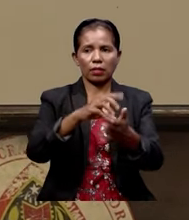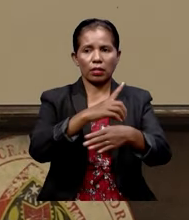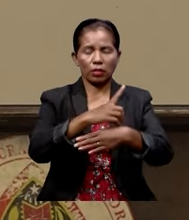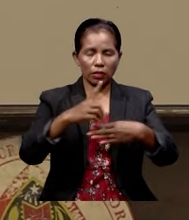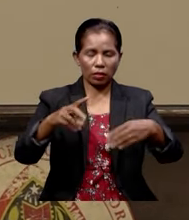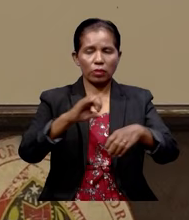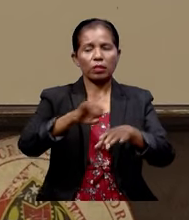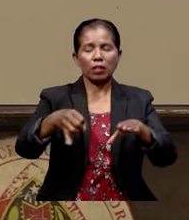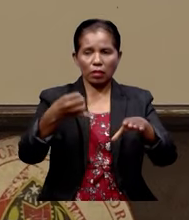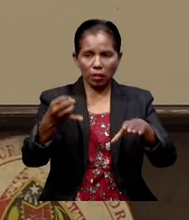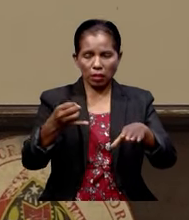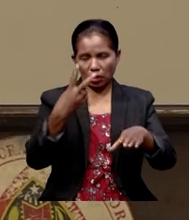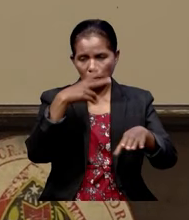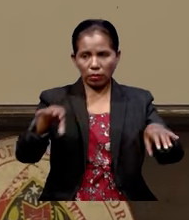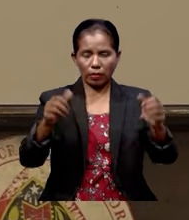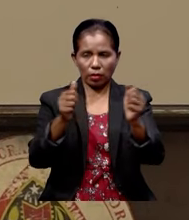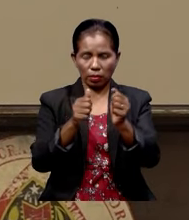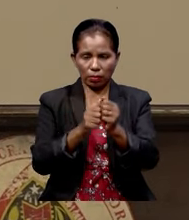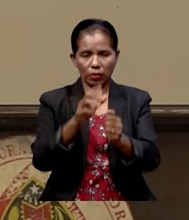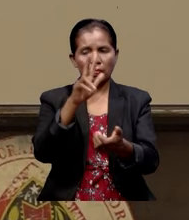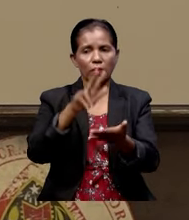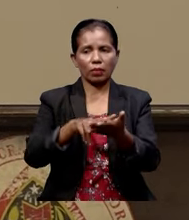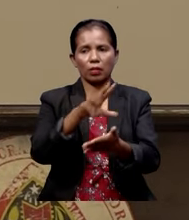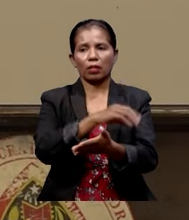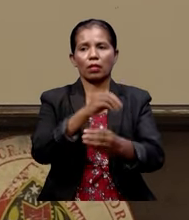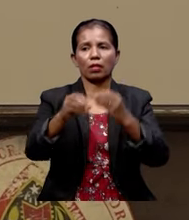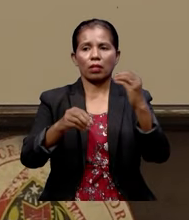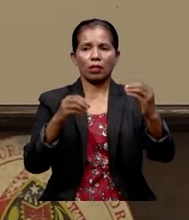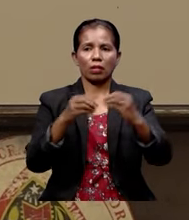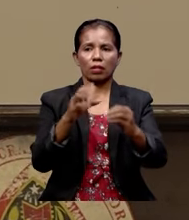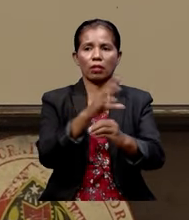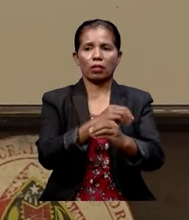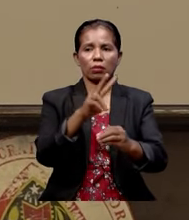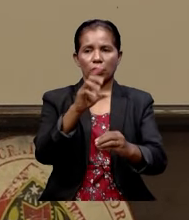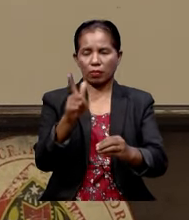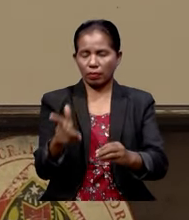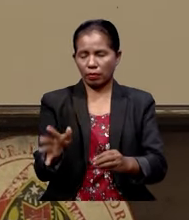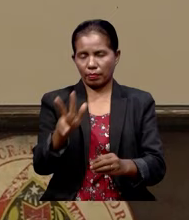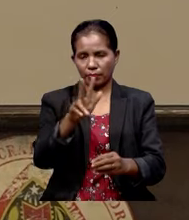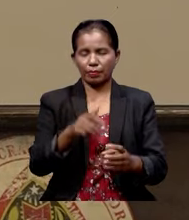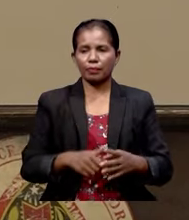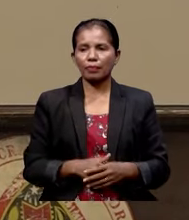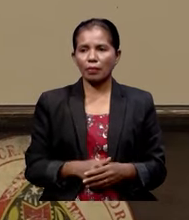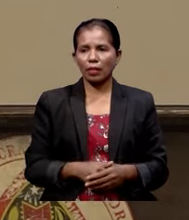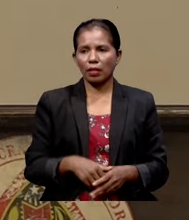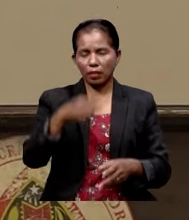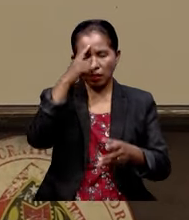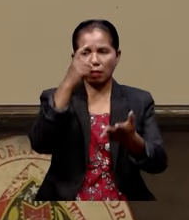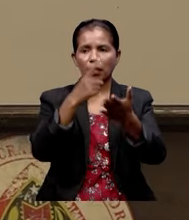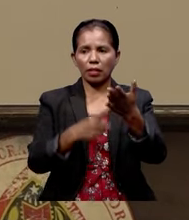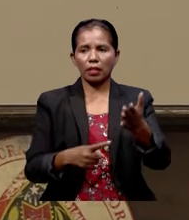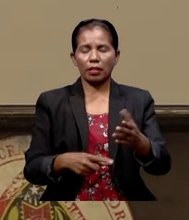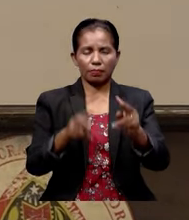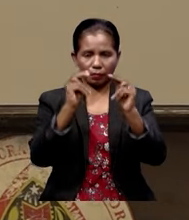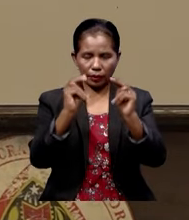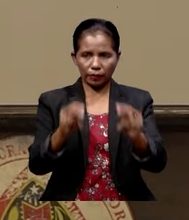Tesouro a decorrer no processo de implementação padrão de contabilidade para setor privado e setor público. Também uma